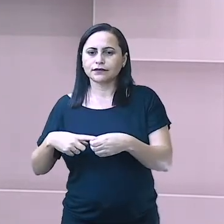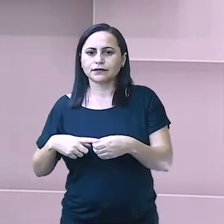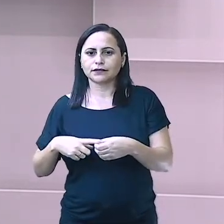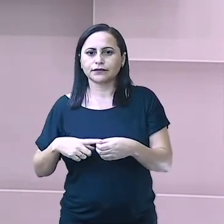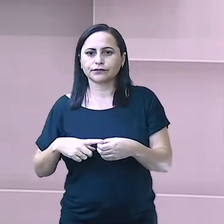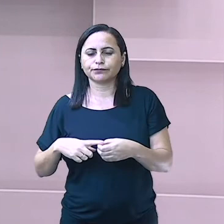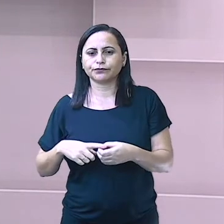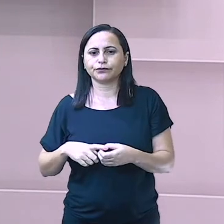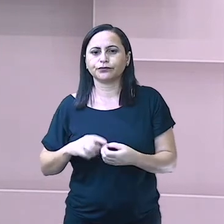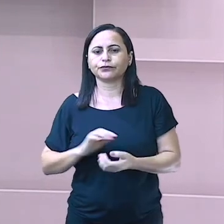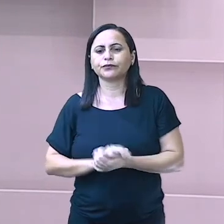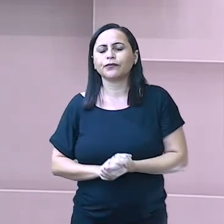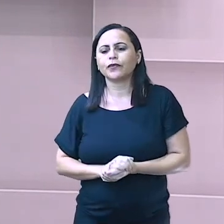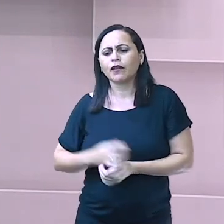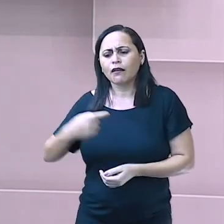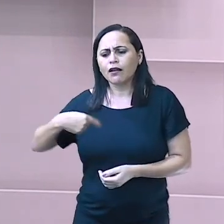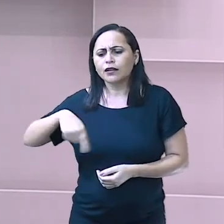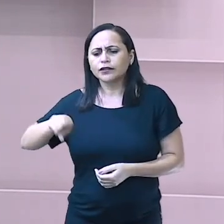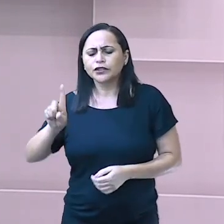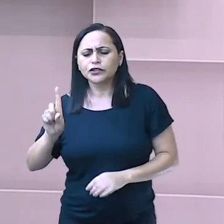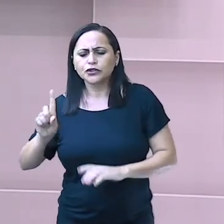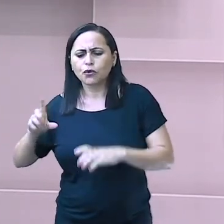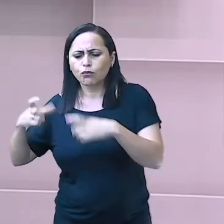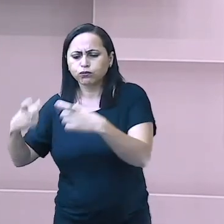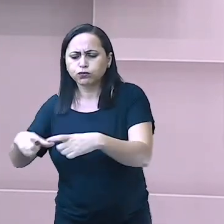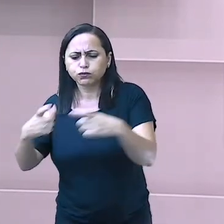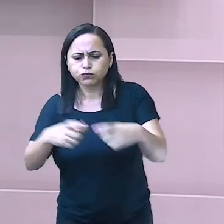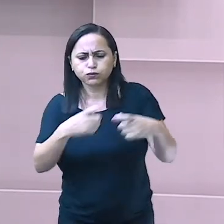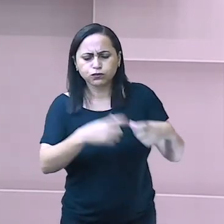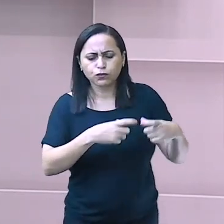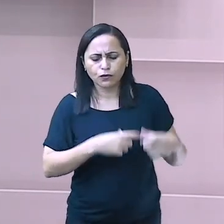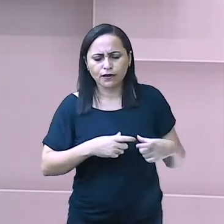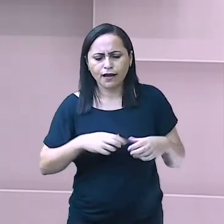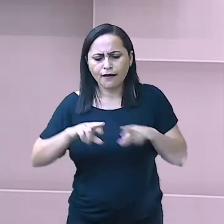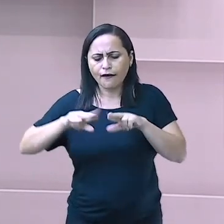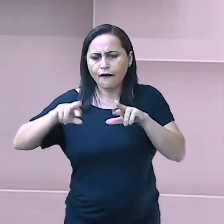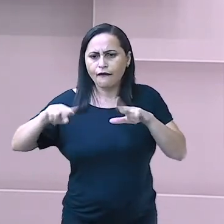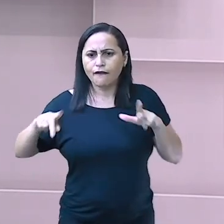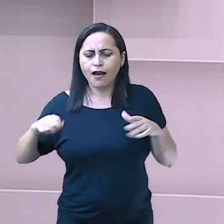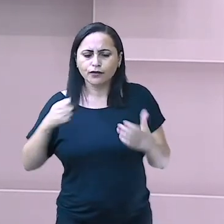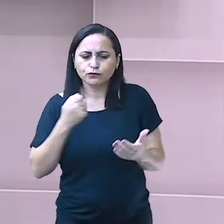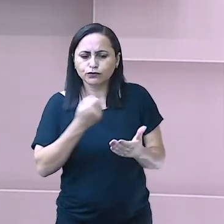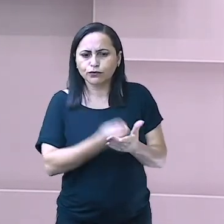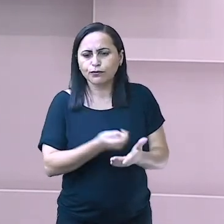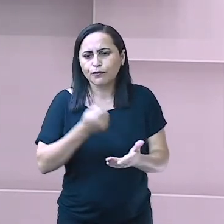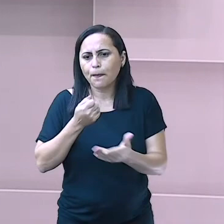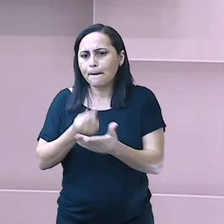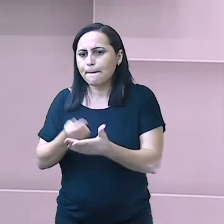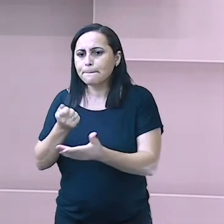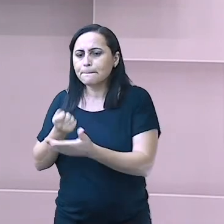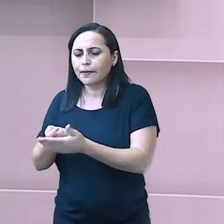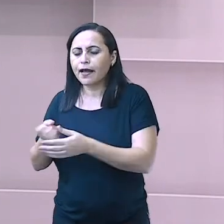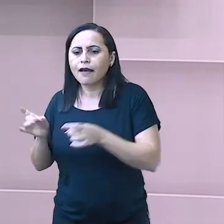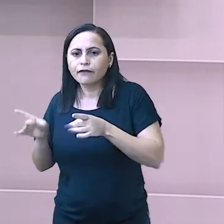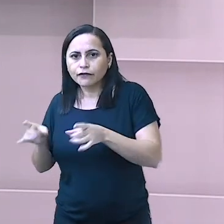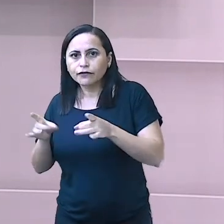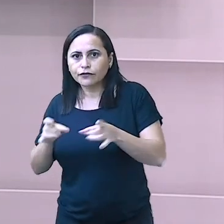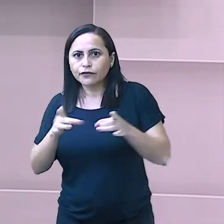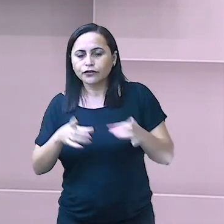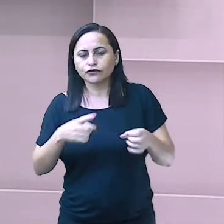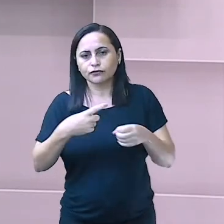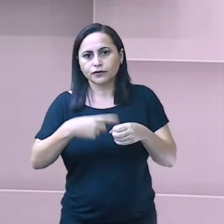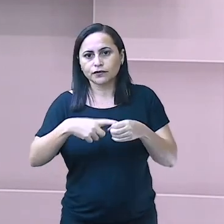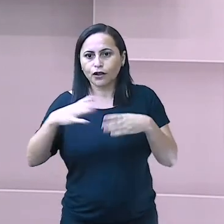eles paravam em vários lugares, compravam, vendiam, e por isso as cidades foram evoluindo tanto com